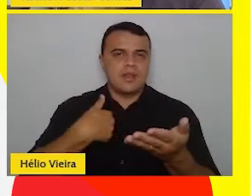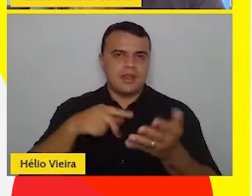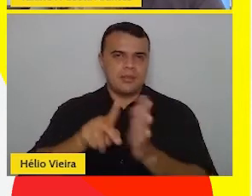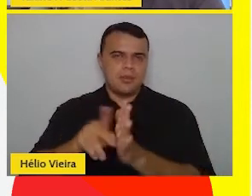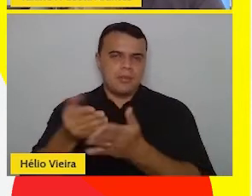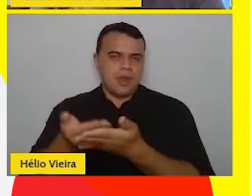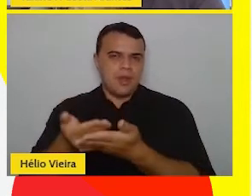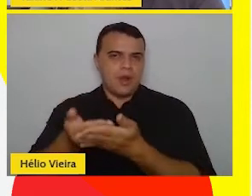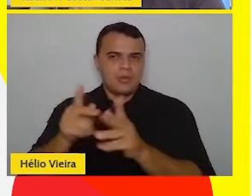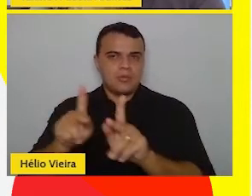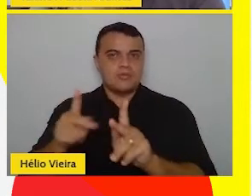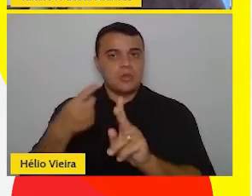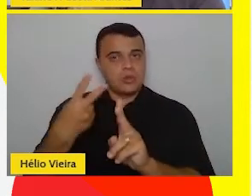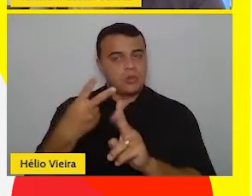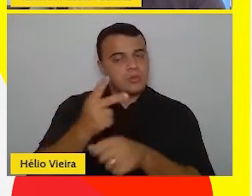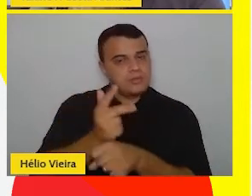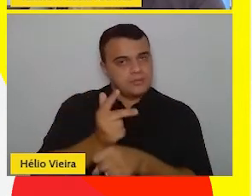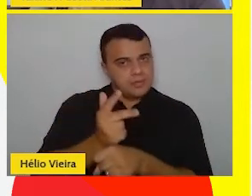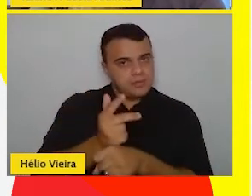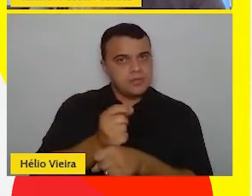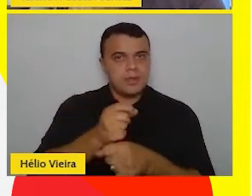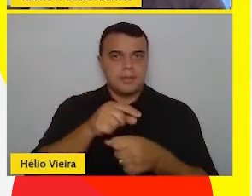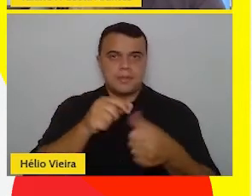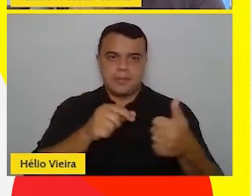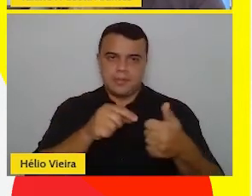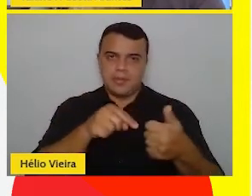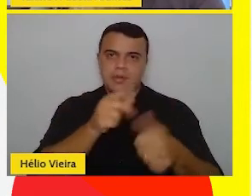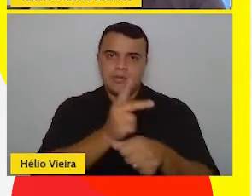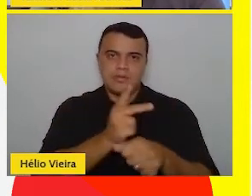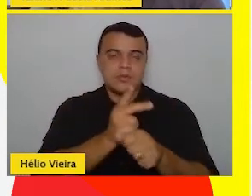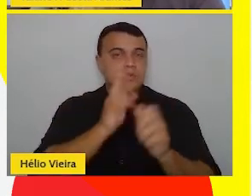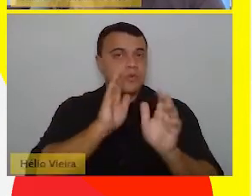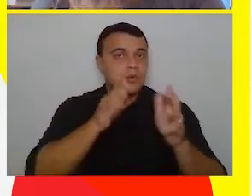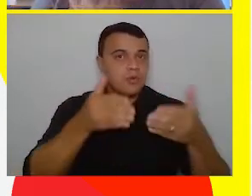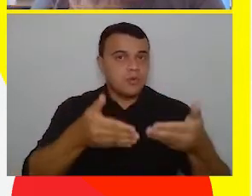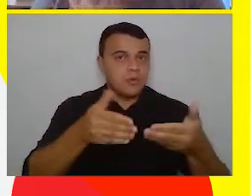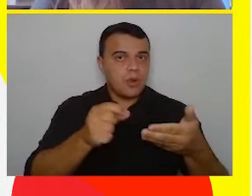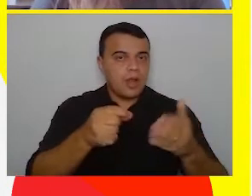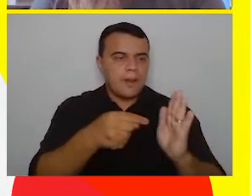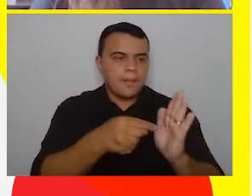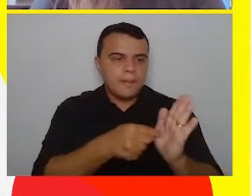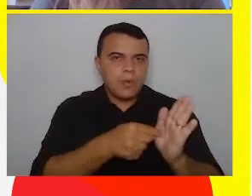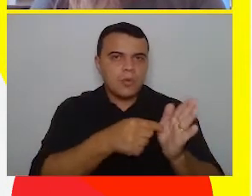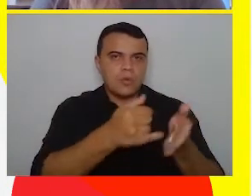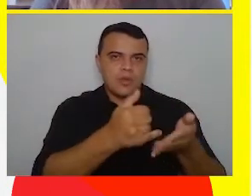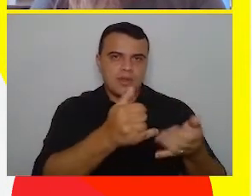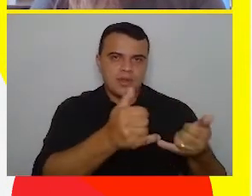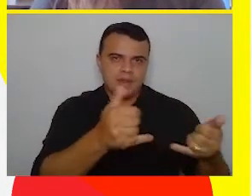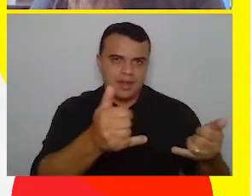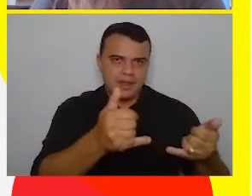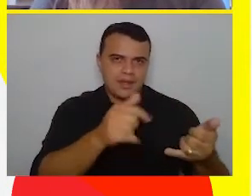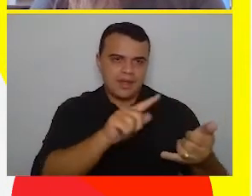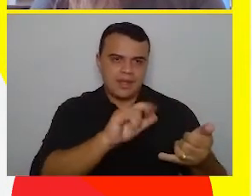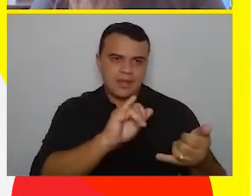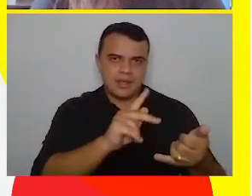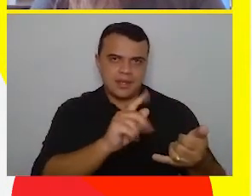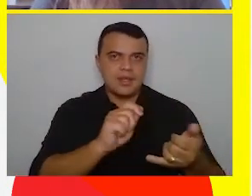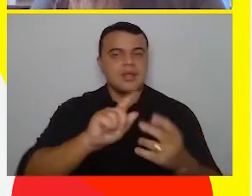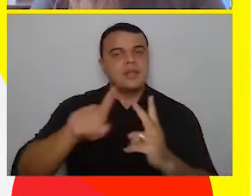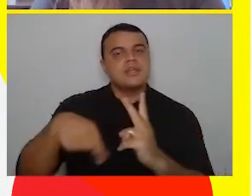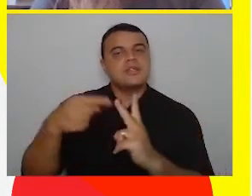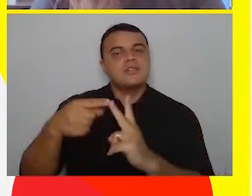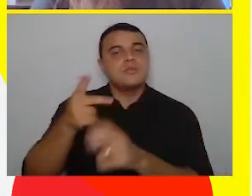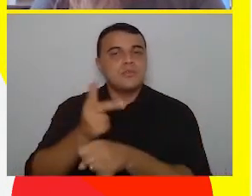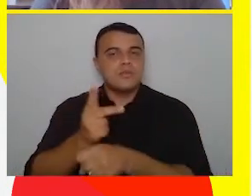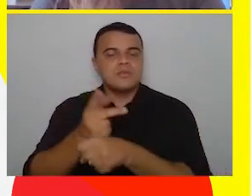serão 2 aulas. Essa primeira vamos focar no ponto e na linha, e na segunda aula vamos falar mais